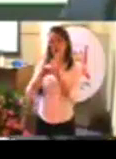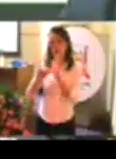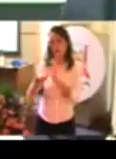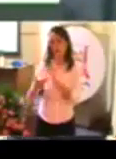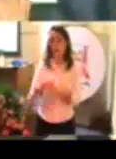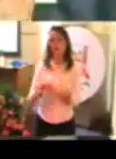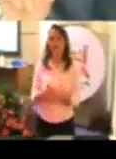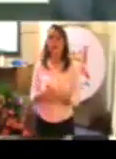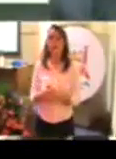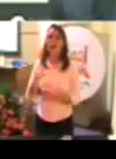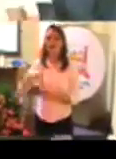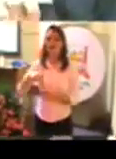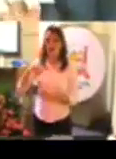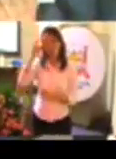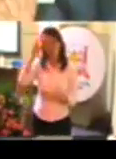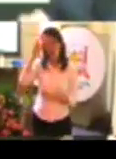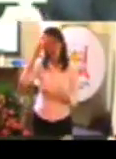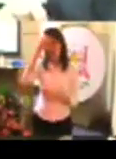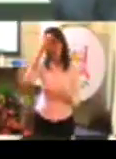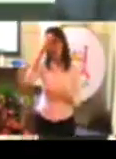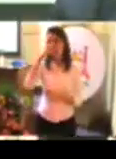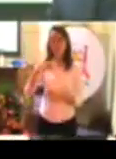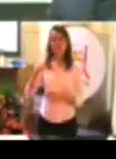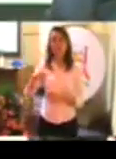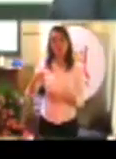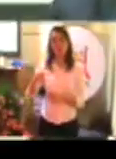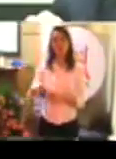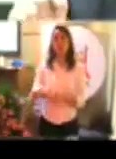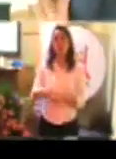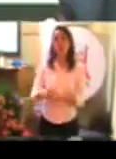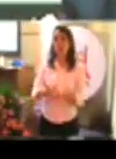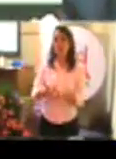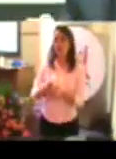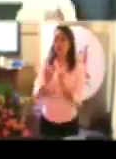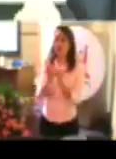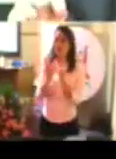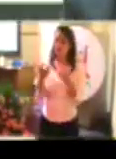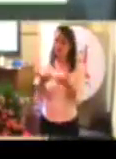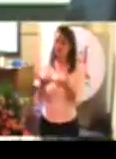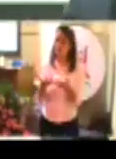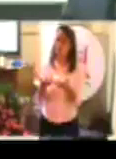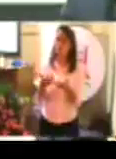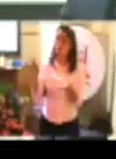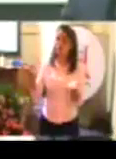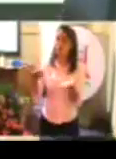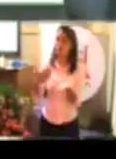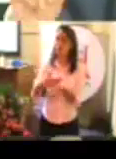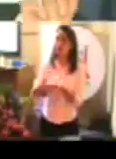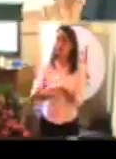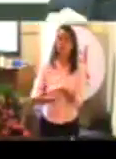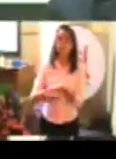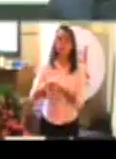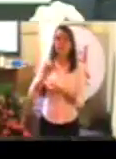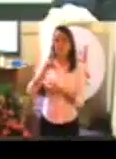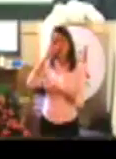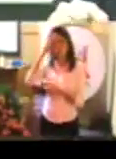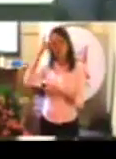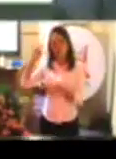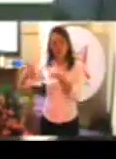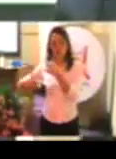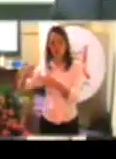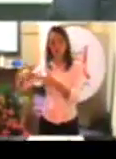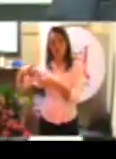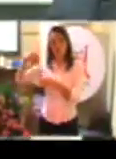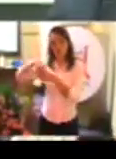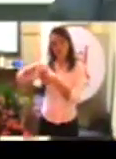Legislativo. Que em Criciúma, na Câmara Municipal, seja implantado isso a partir de hoje. Que os servidores aqui